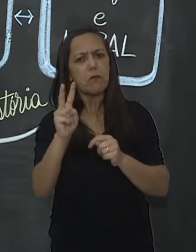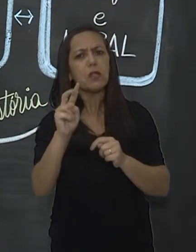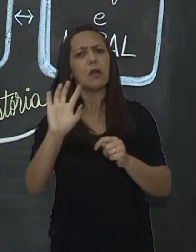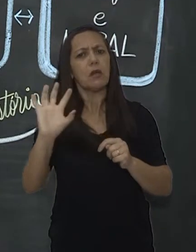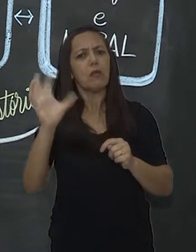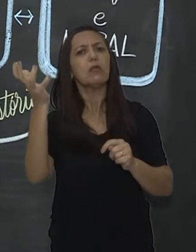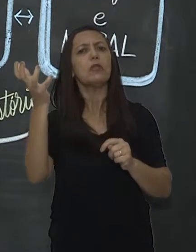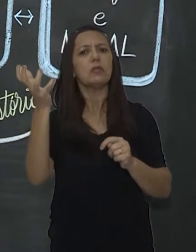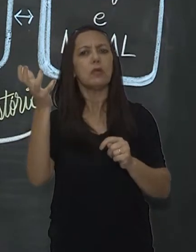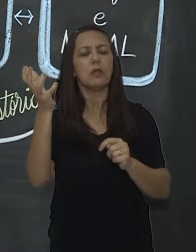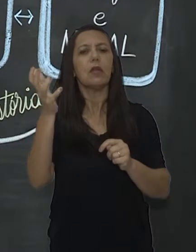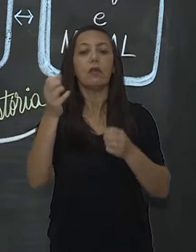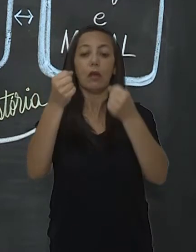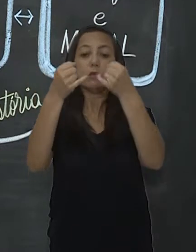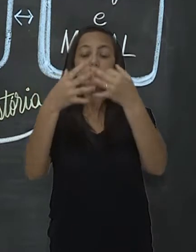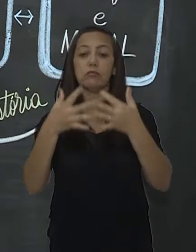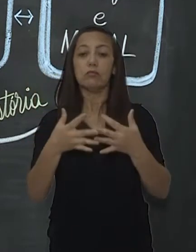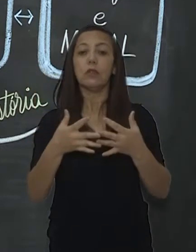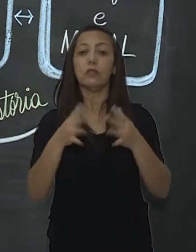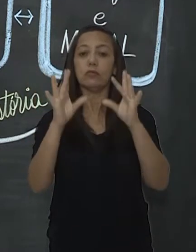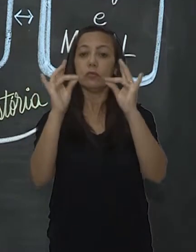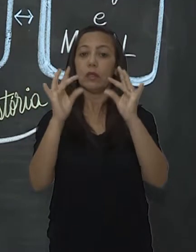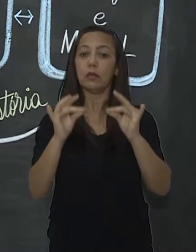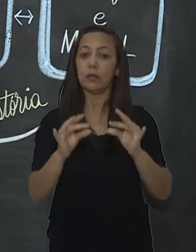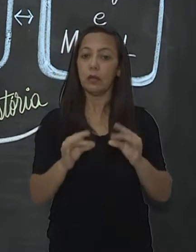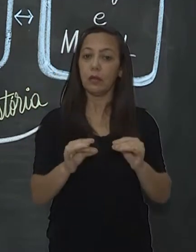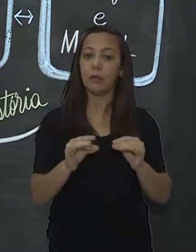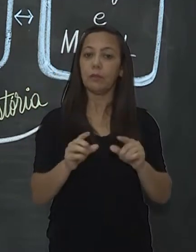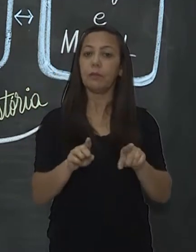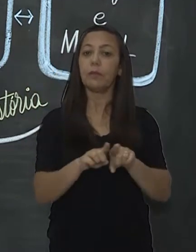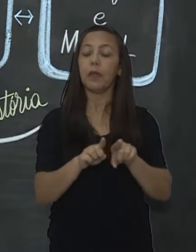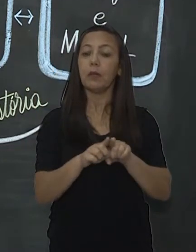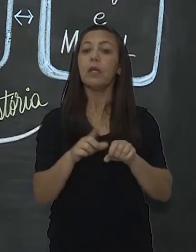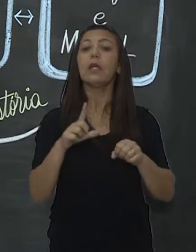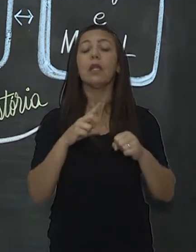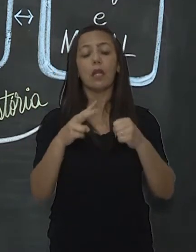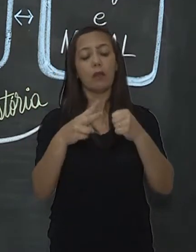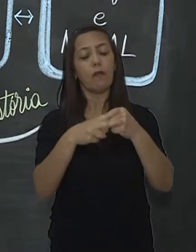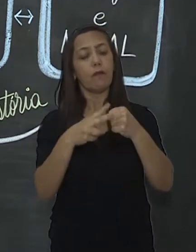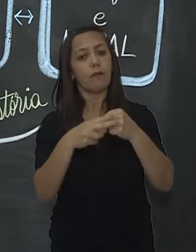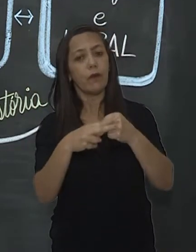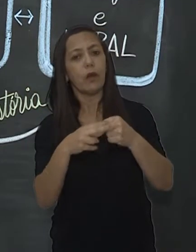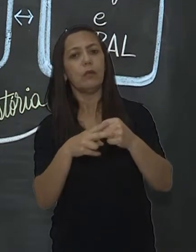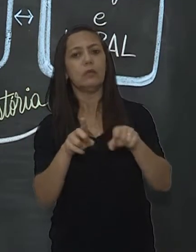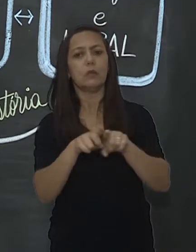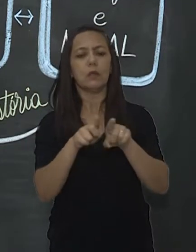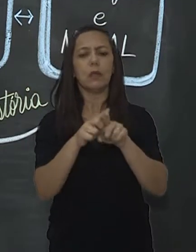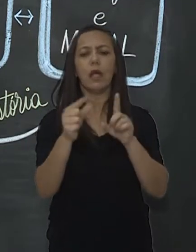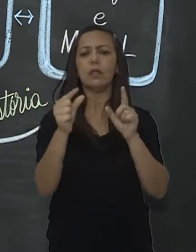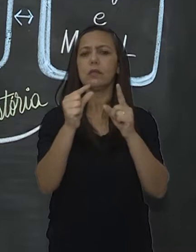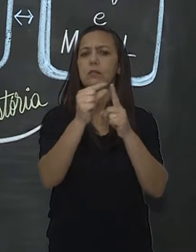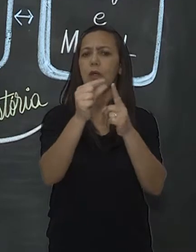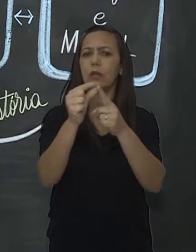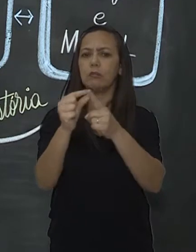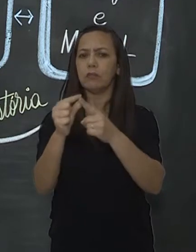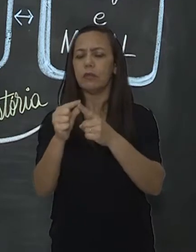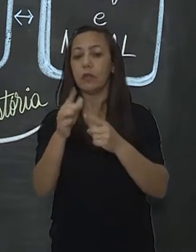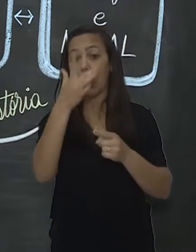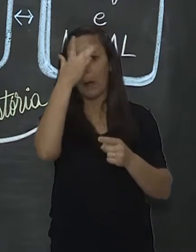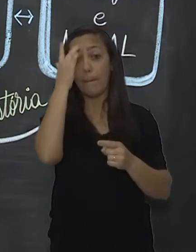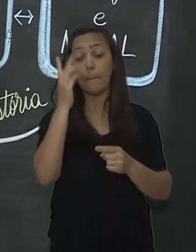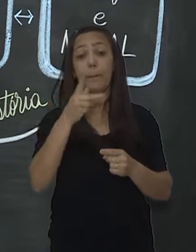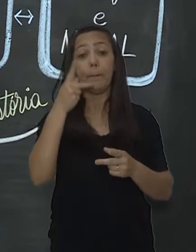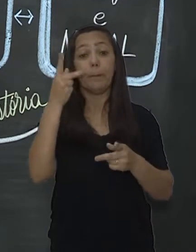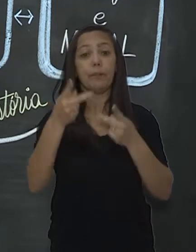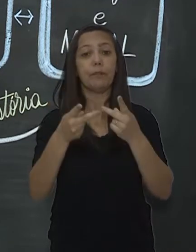narrando. A gente vai perceber uma distinção muito forte em relação aos verbos, em relação às pessoas, às palavras que marcam a pessoa que fala. Então,